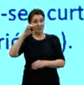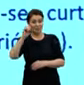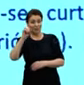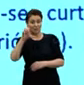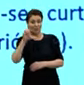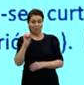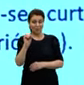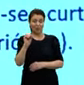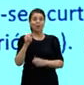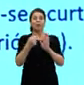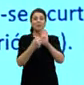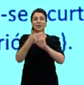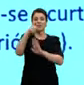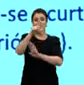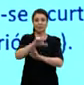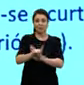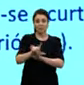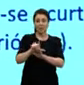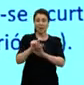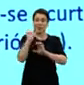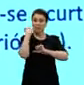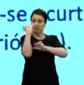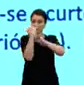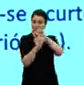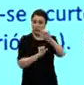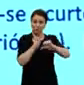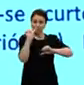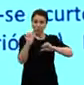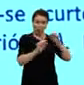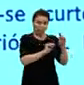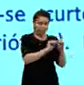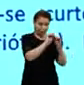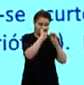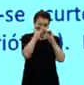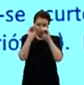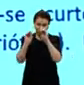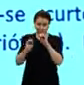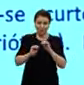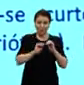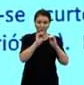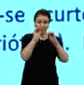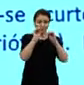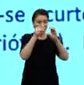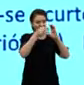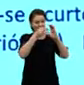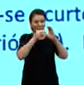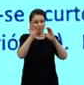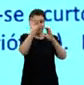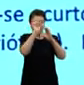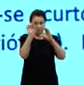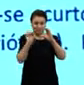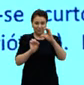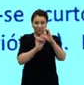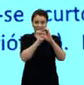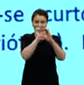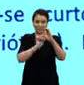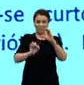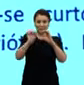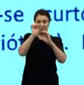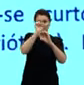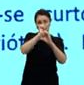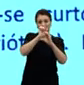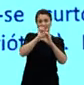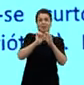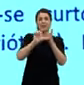Os centríolos, eles vão migrar, estão migrando para os polos opostos da célula. Na segunda parte,